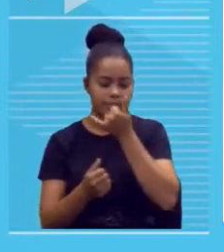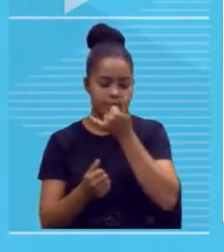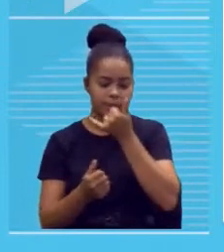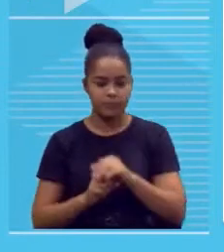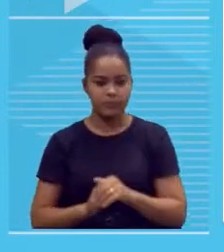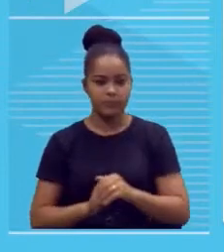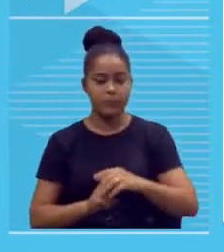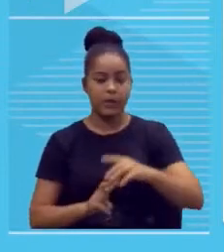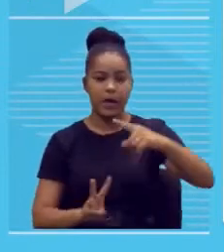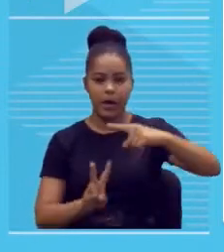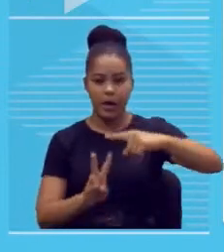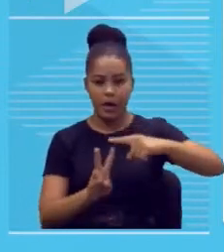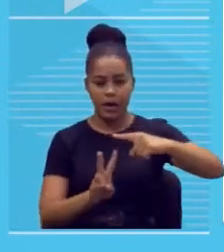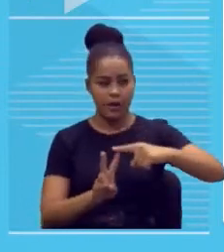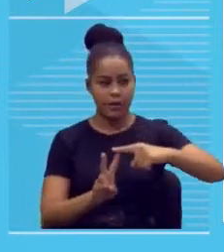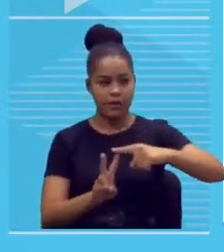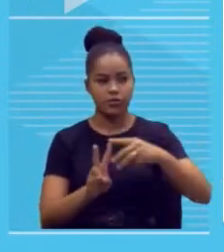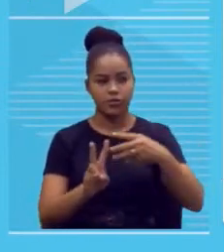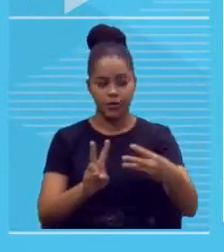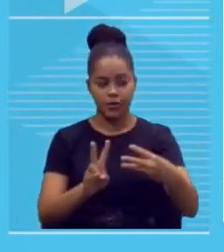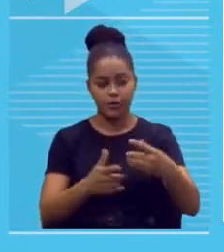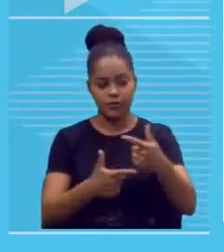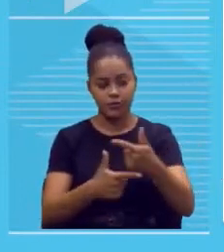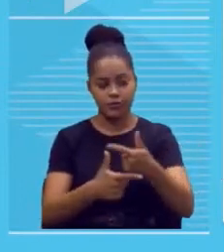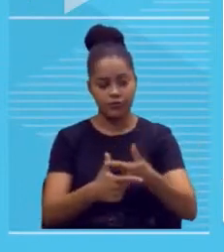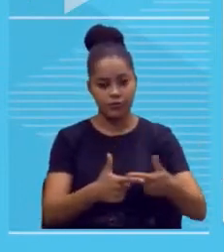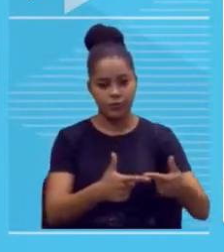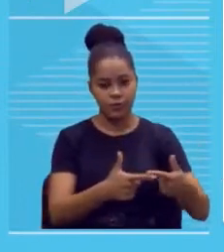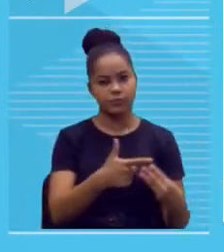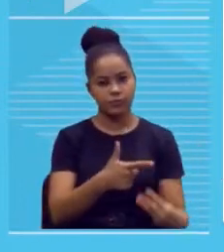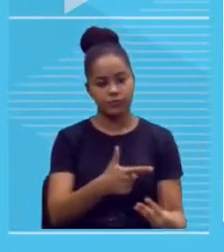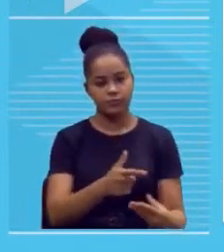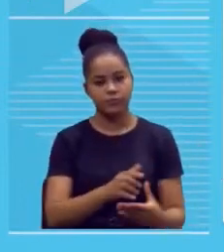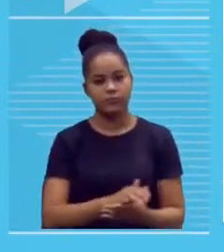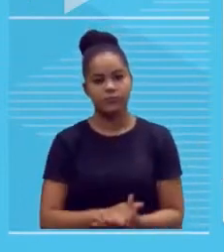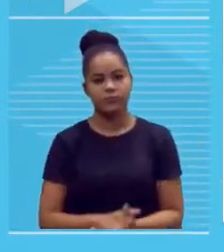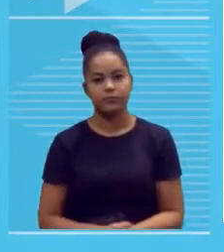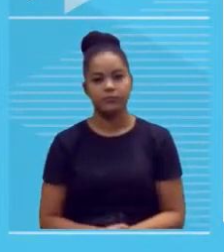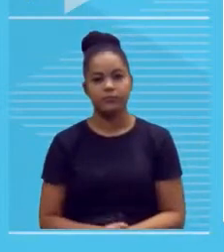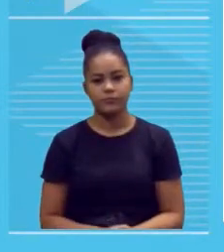até aí? Achei o M. Professor, como é que o senhor faz para achar o N?